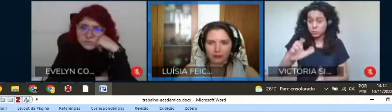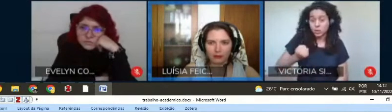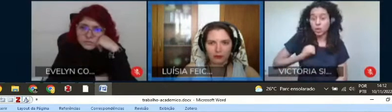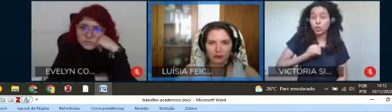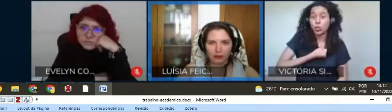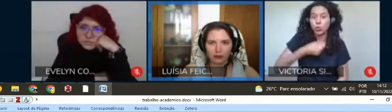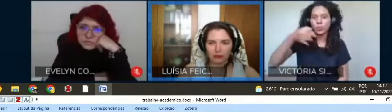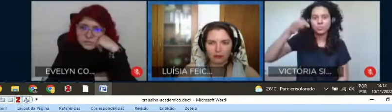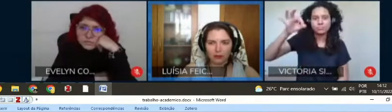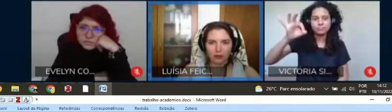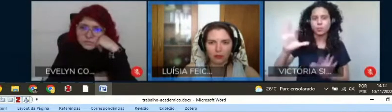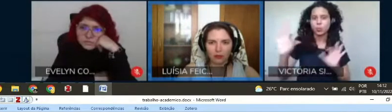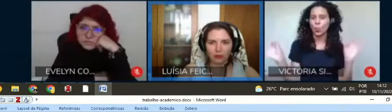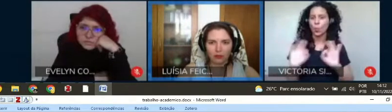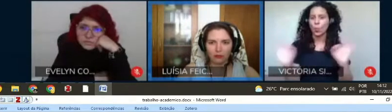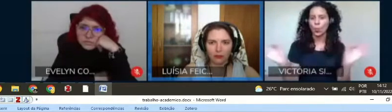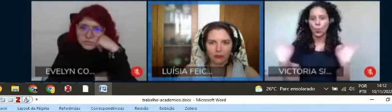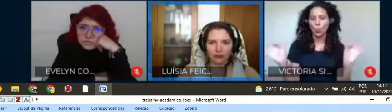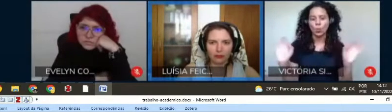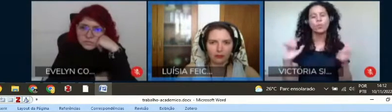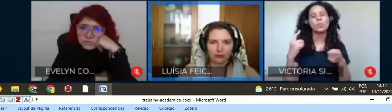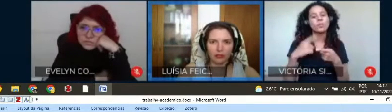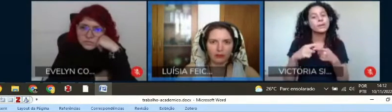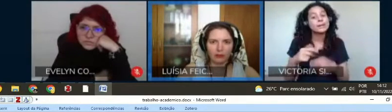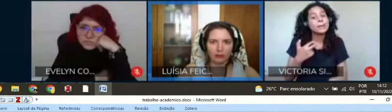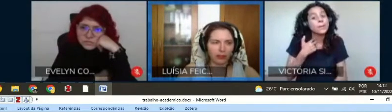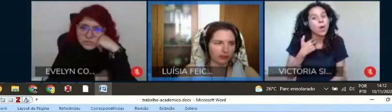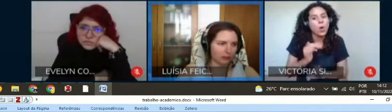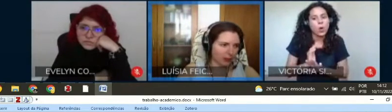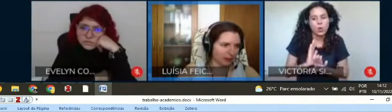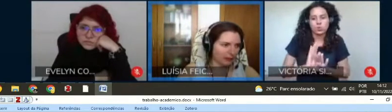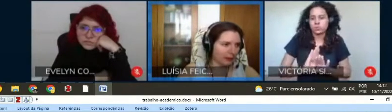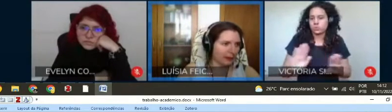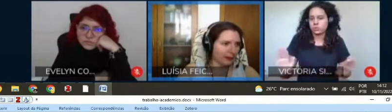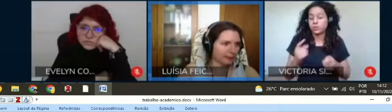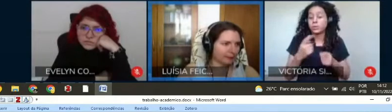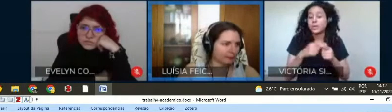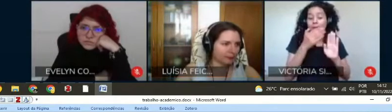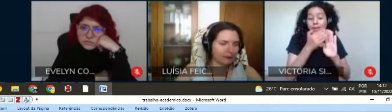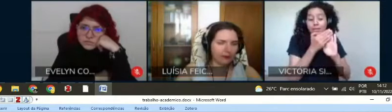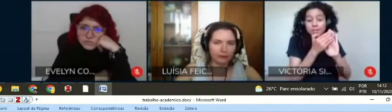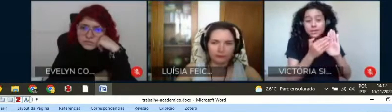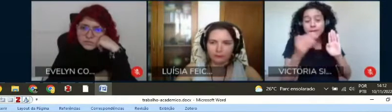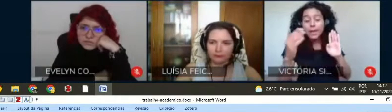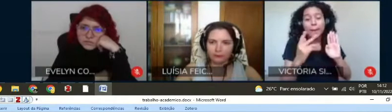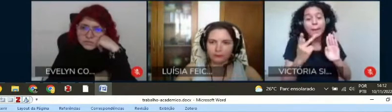aparece nenhuma numeração nos elementos pré-textuais.